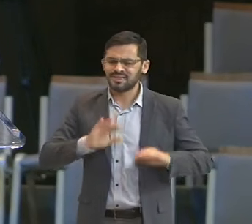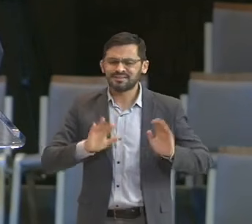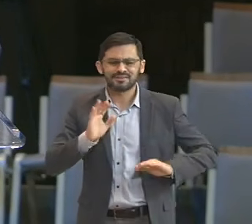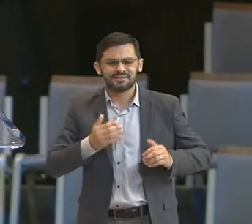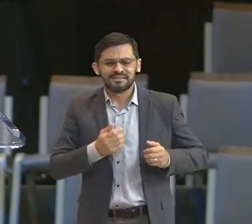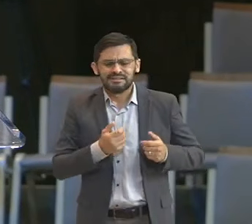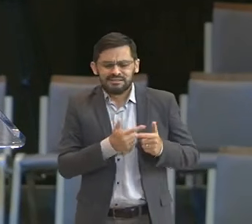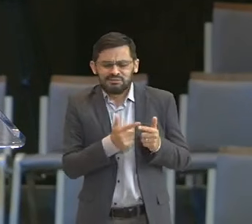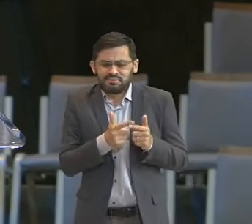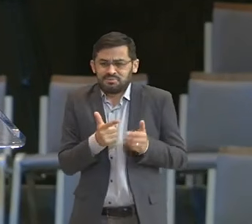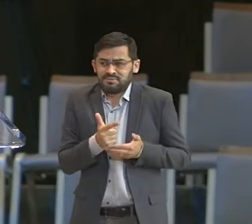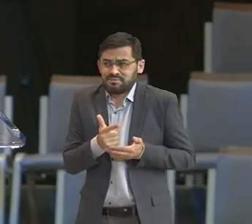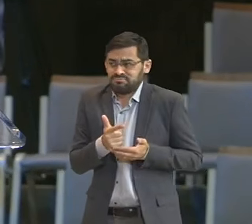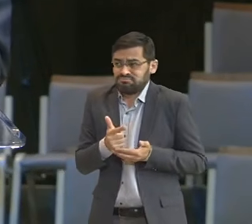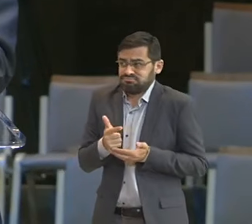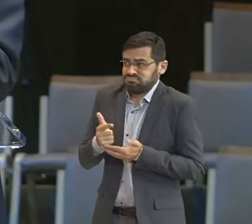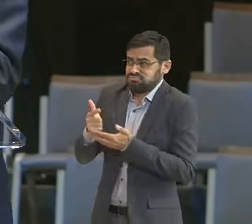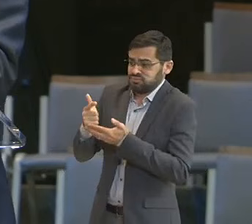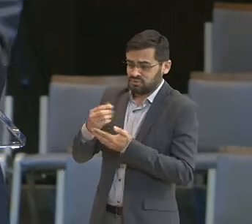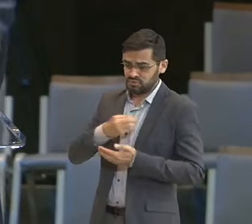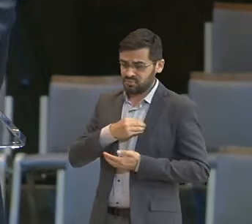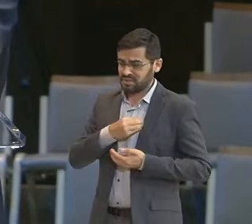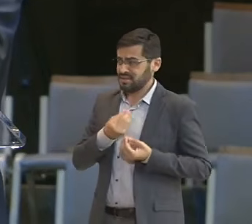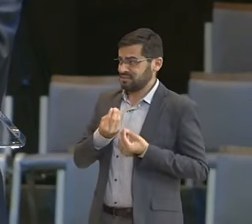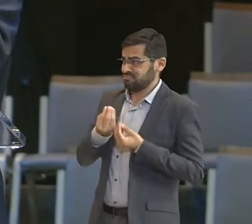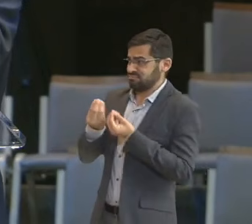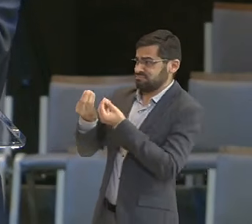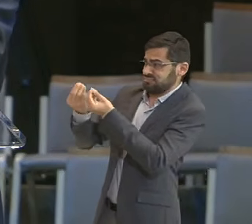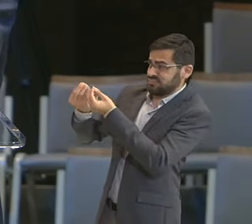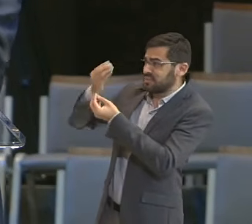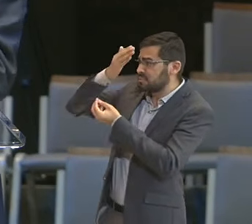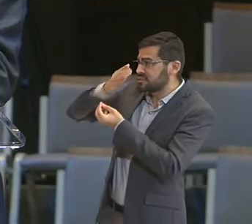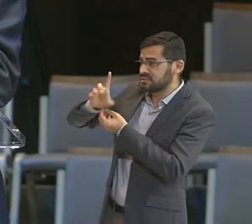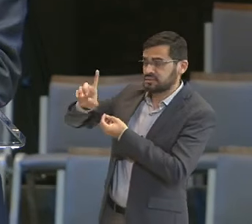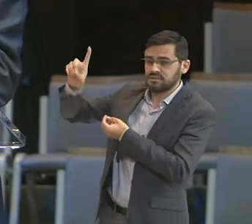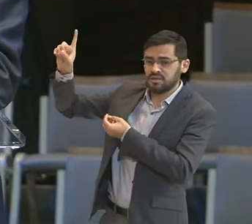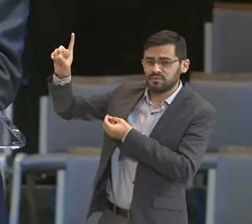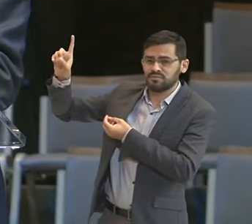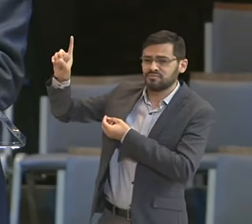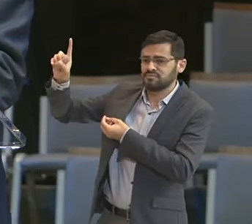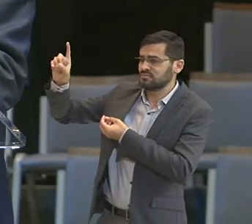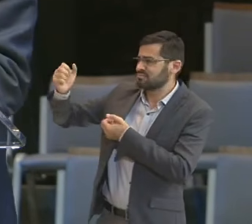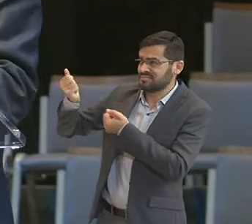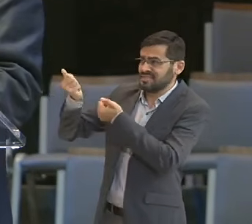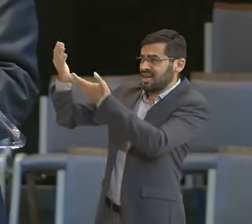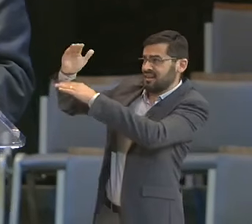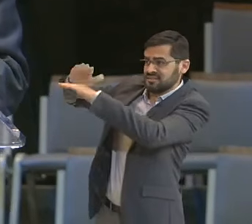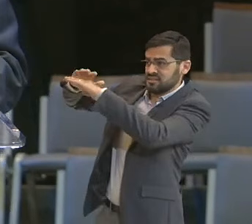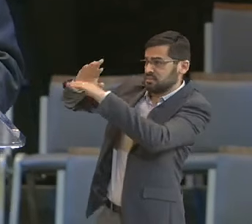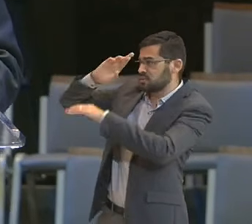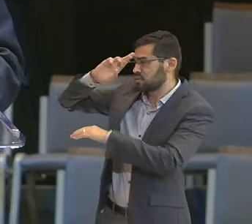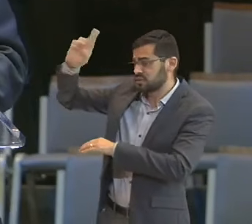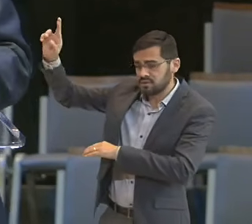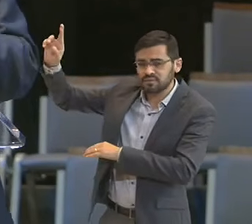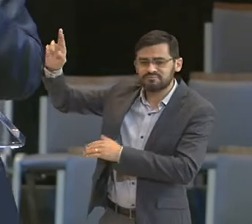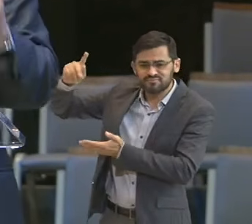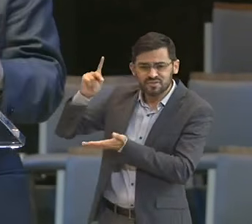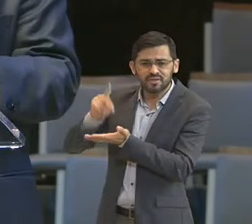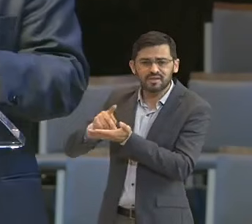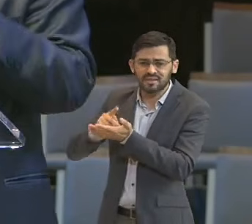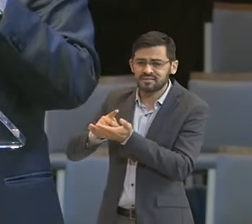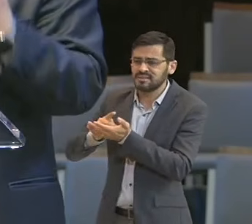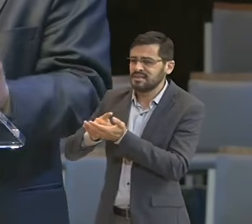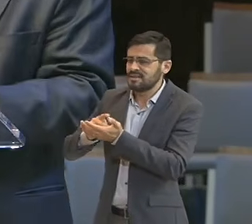é descansar os pecados, os pesos na cruz de Cristo, é apropriar-se